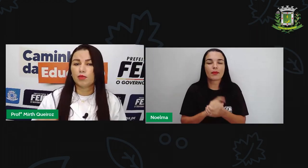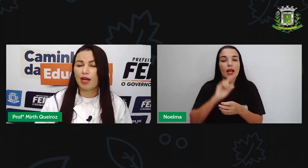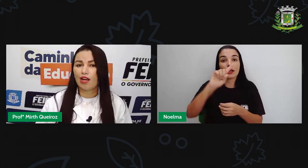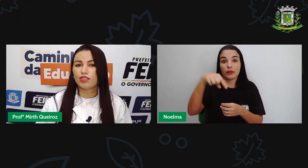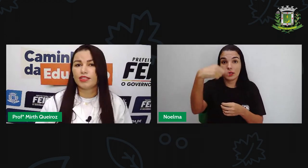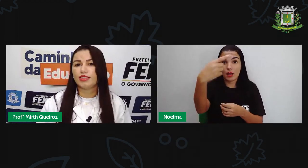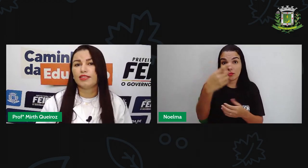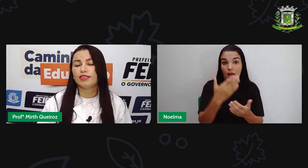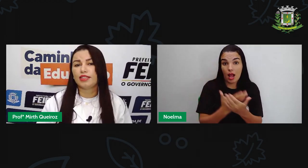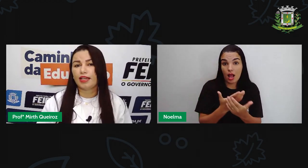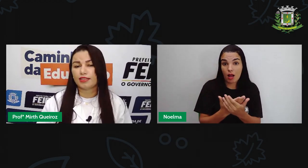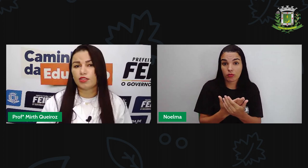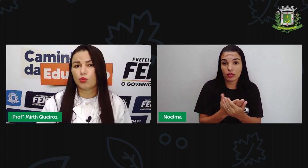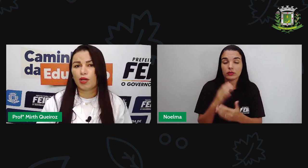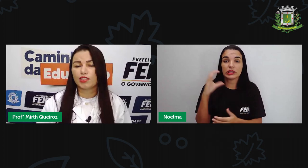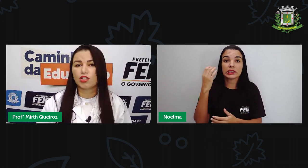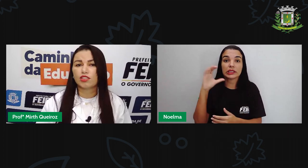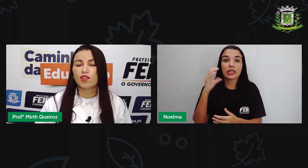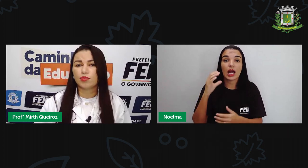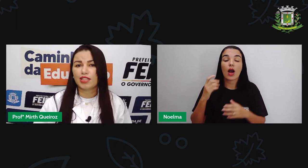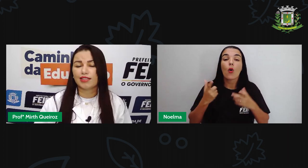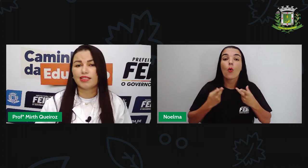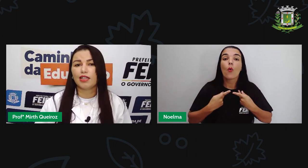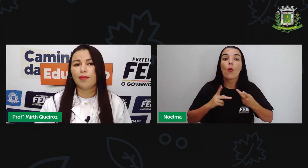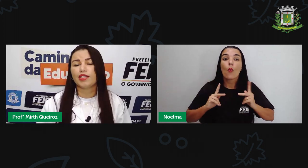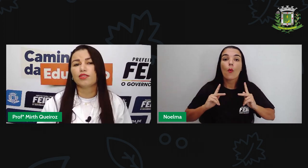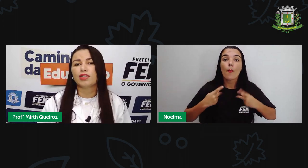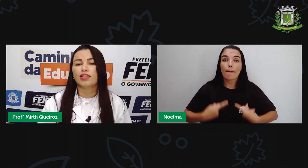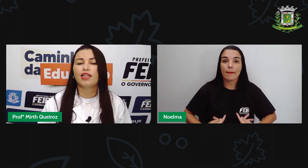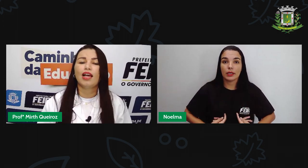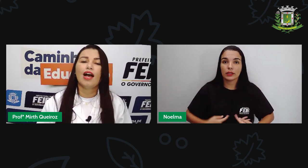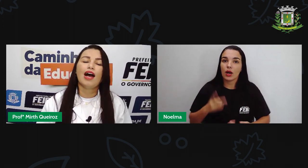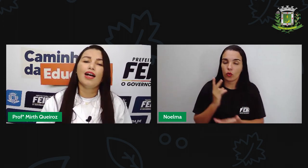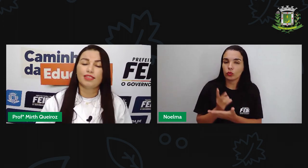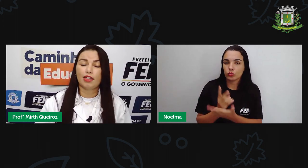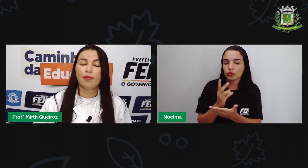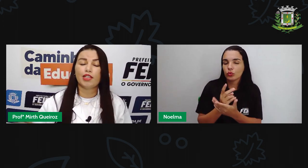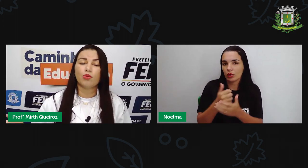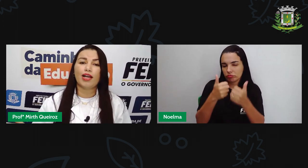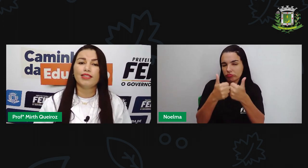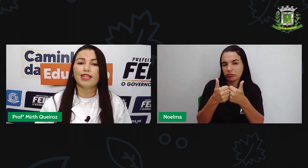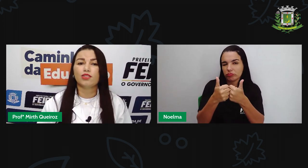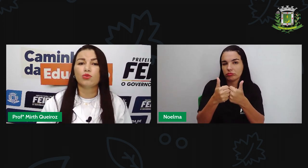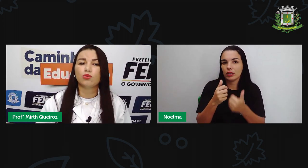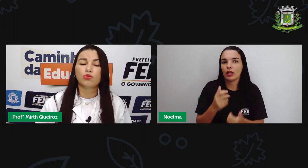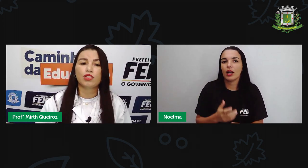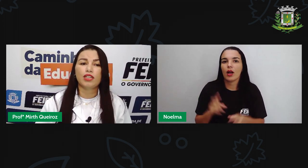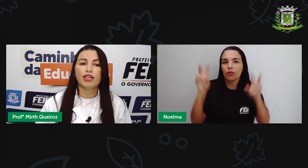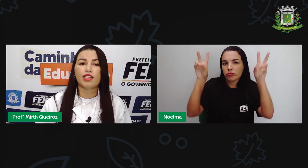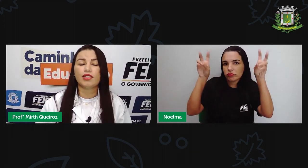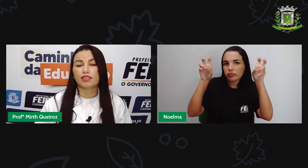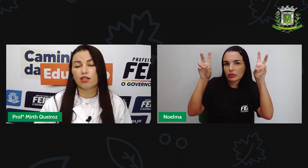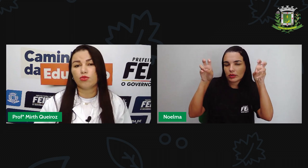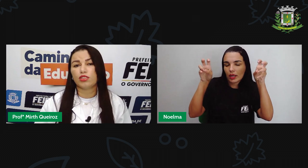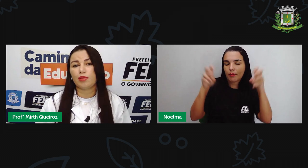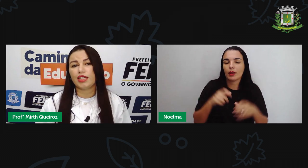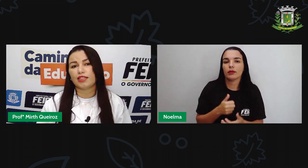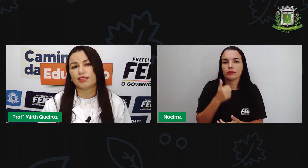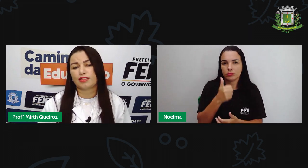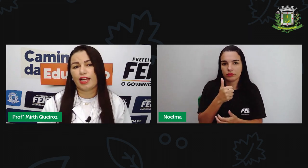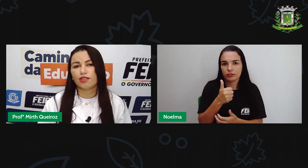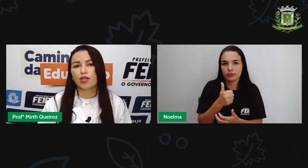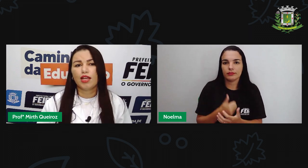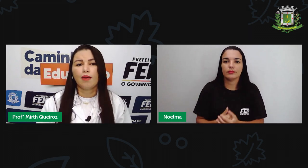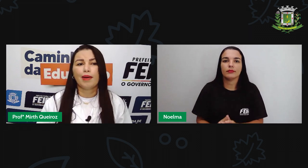Na próxima aula de Ciências Humanas, nós vamos dar segmentos aí, segmento a esse assunto, que são os